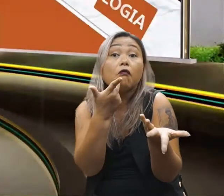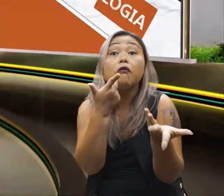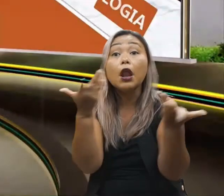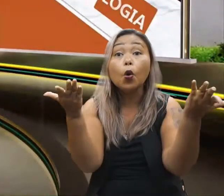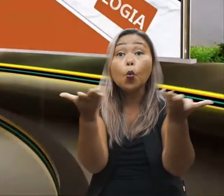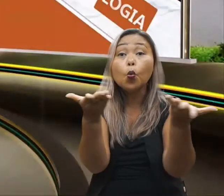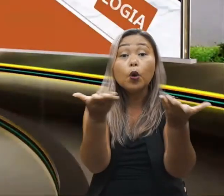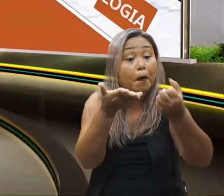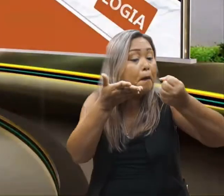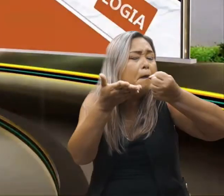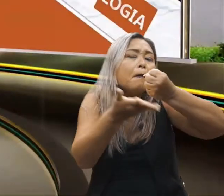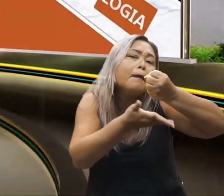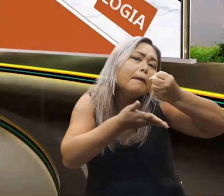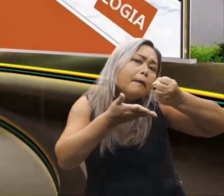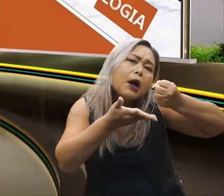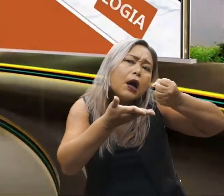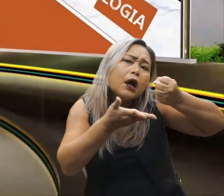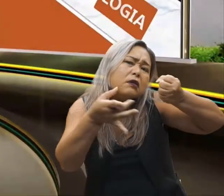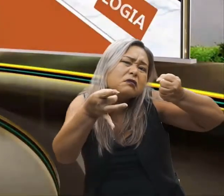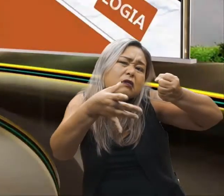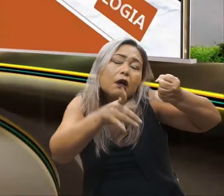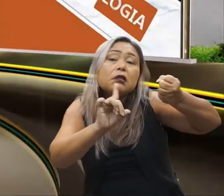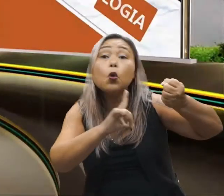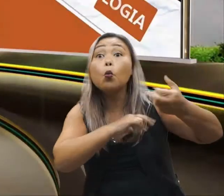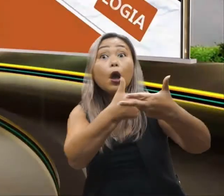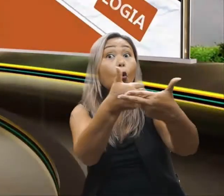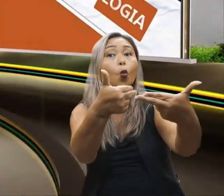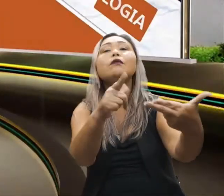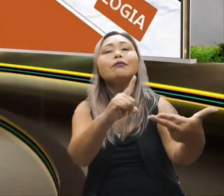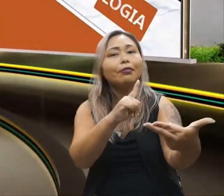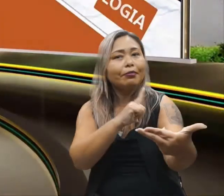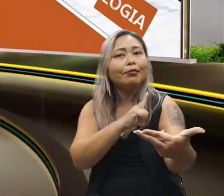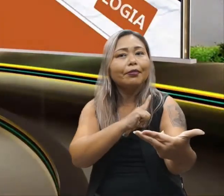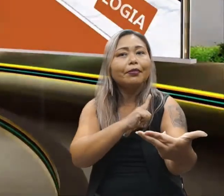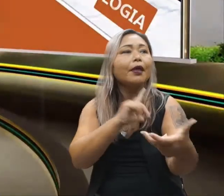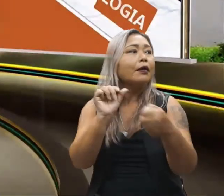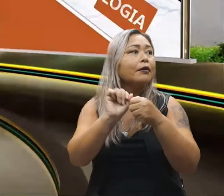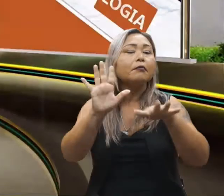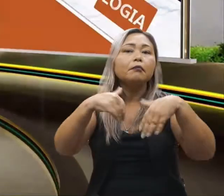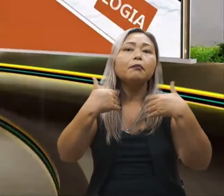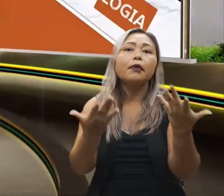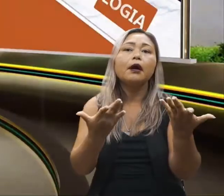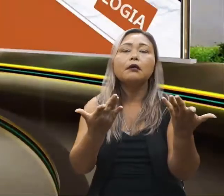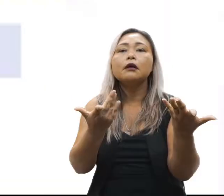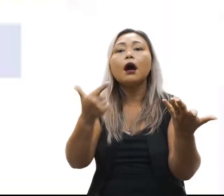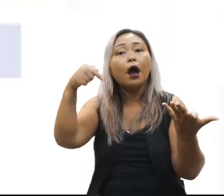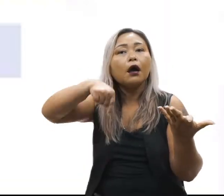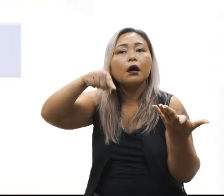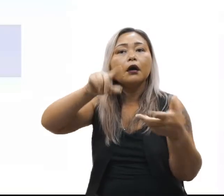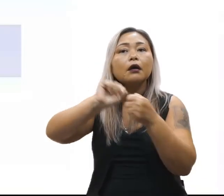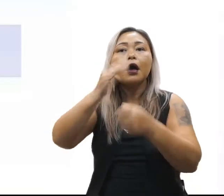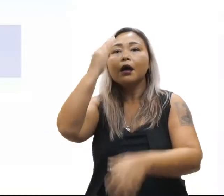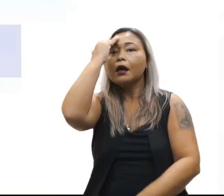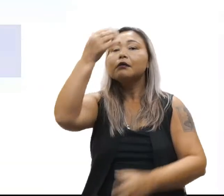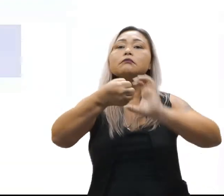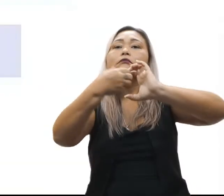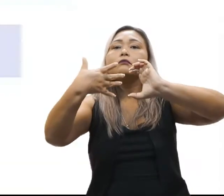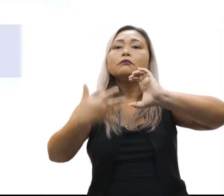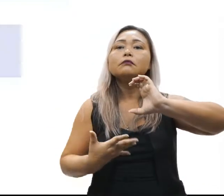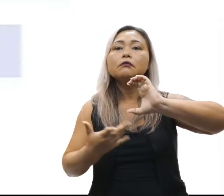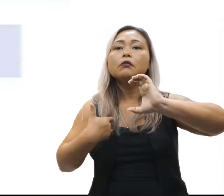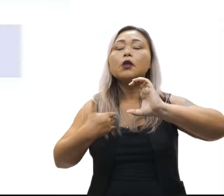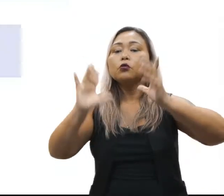é o básico. A gente tem outras coisas? Tem outras coisas, mas a gente não tem tempo, né? Vamos, então, aqui para entender as características dos